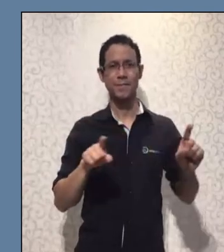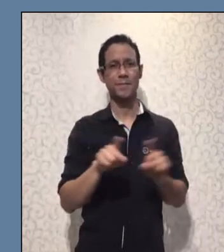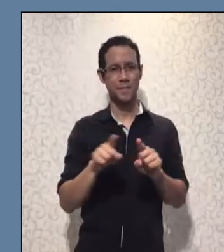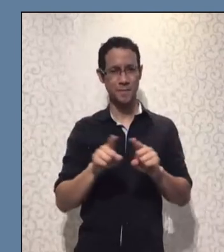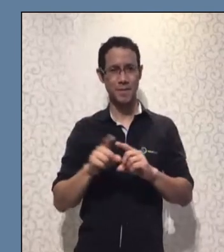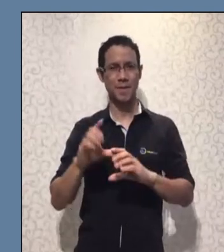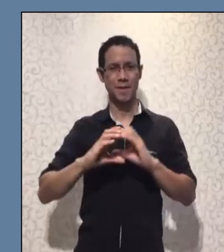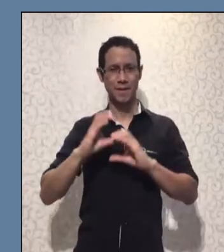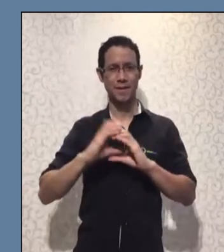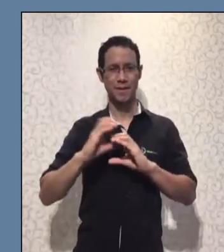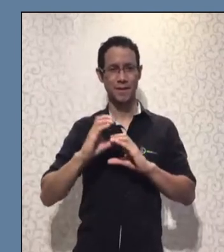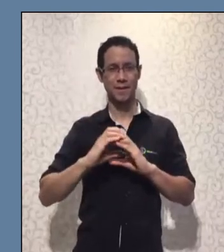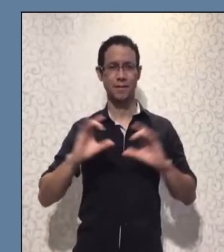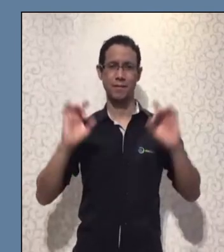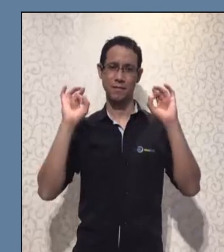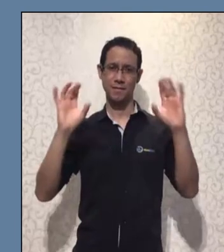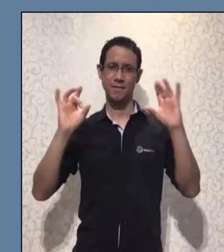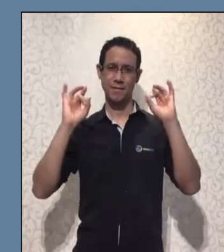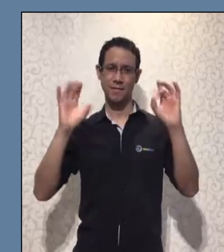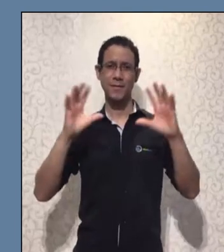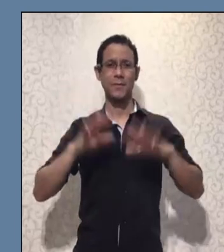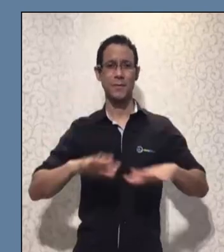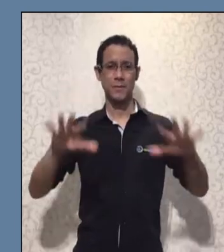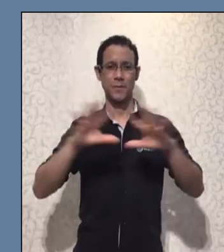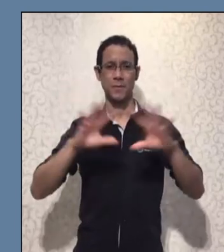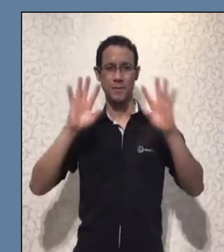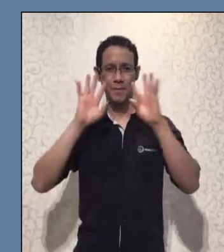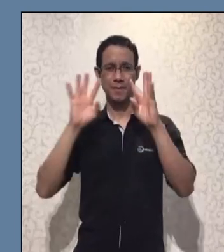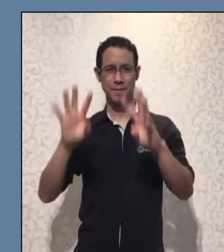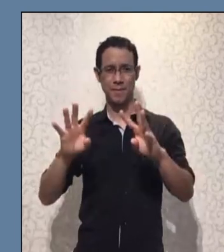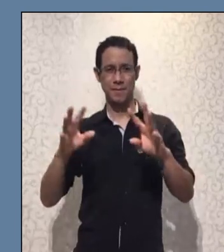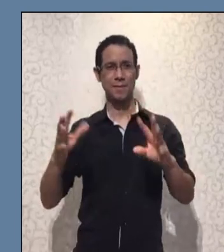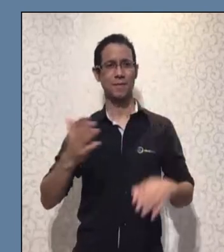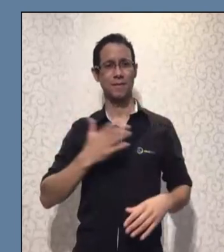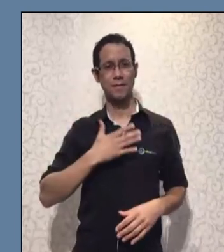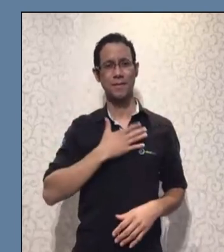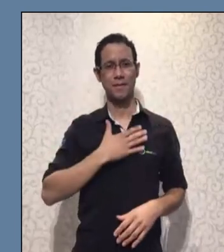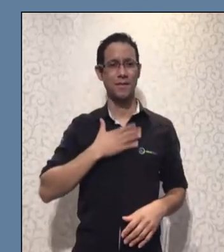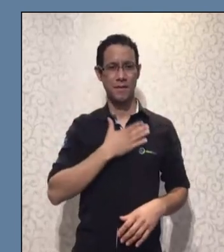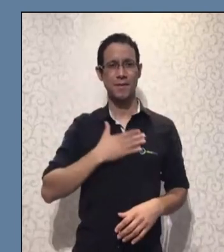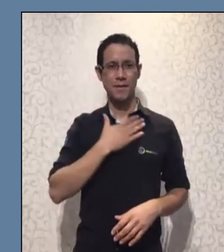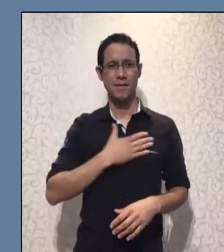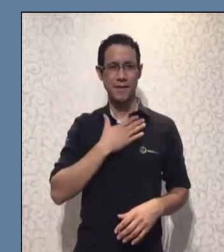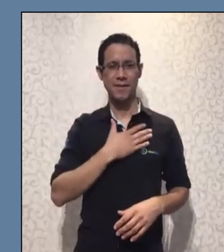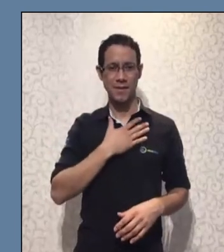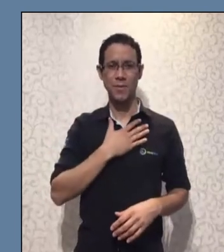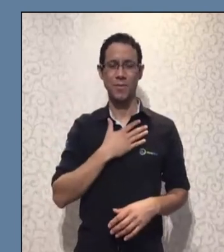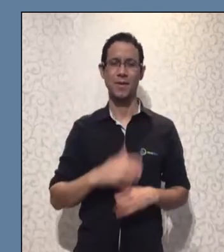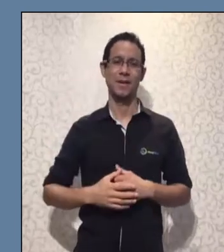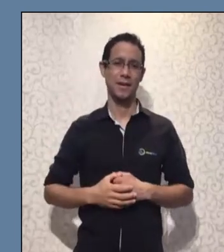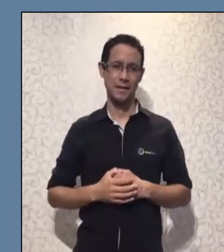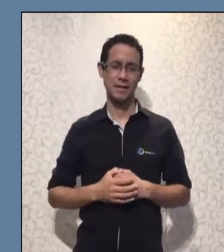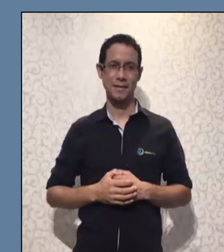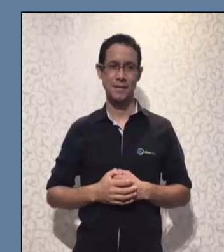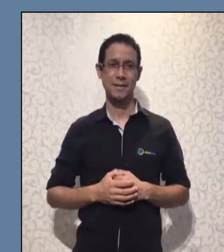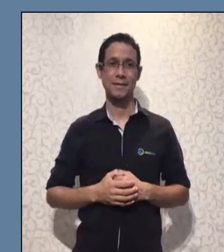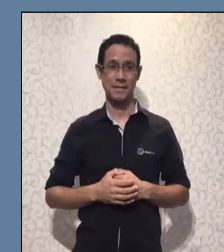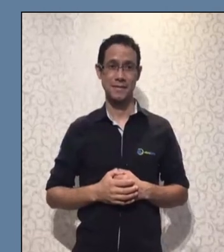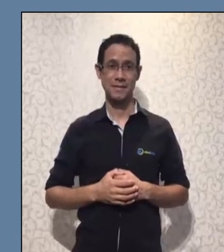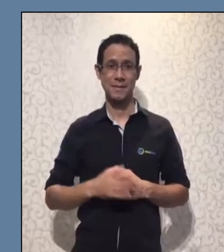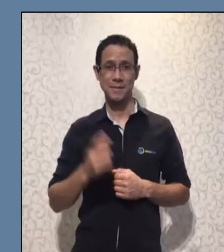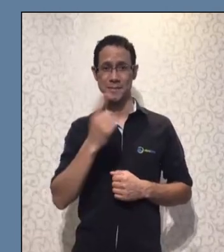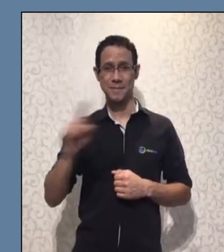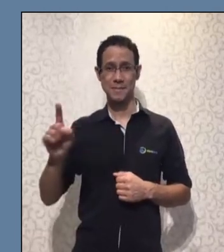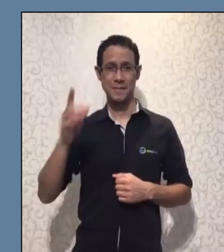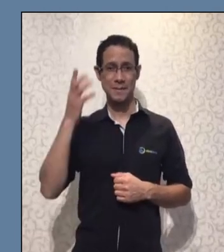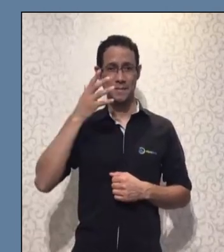grande privilégio, certamente, para todo mundo que nos ouviu. Para mim, um enorme privilégio e honra. E com essas últimas palavras, eu também